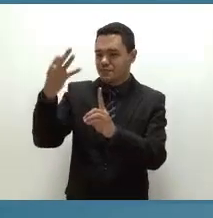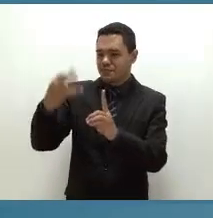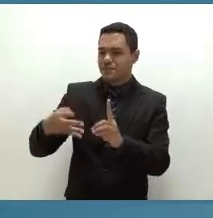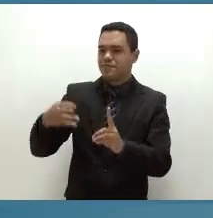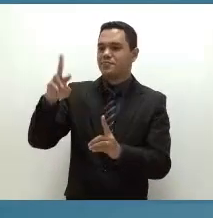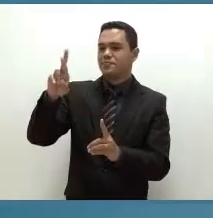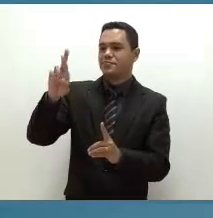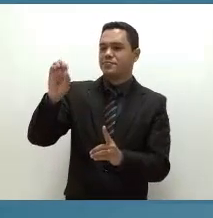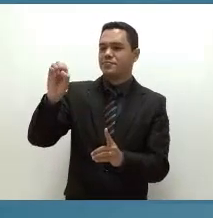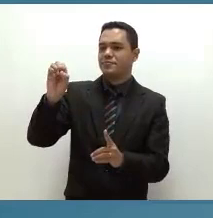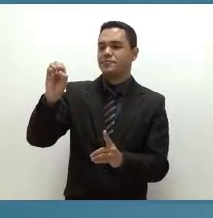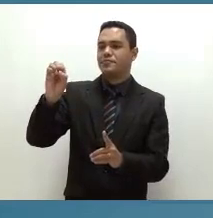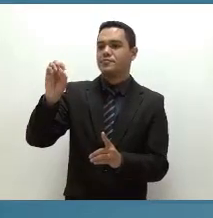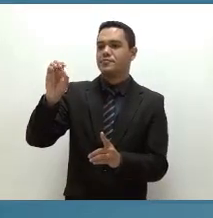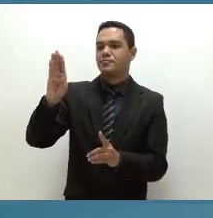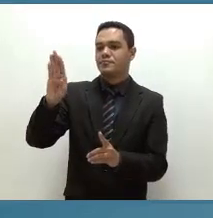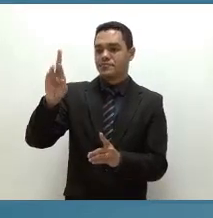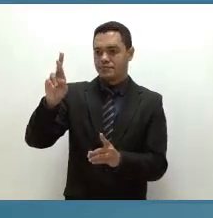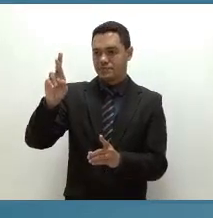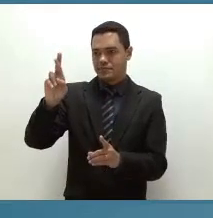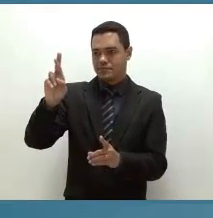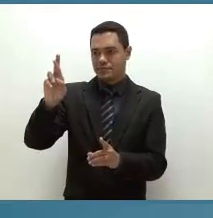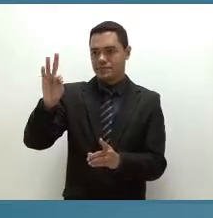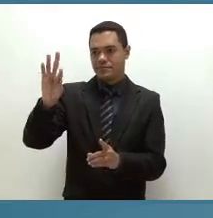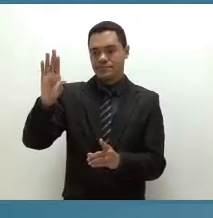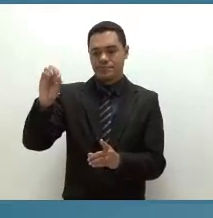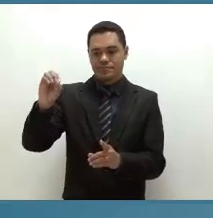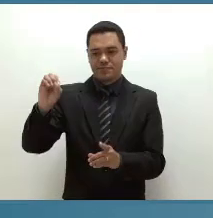Obrigada. Desembargador Luiz Gonzaga da Costa Neto.